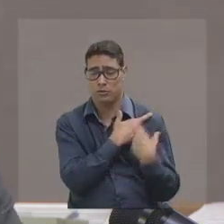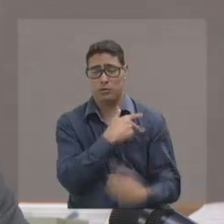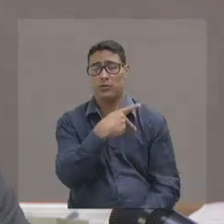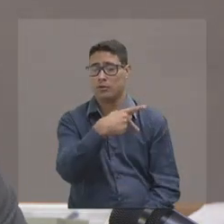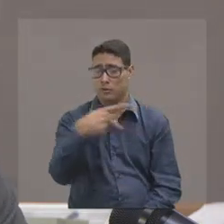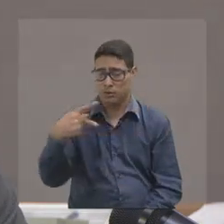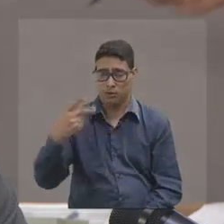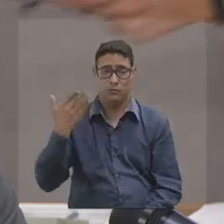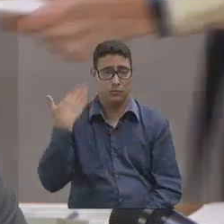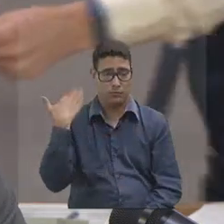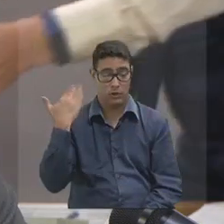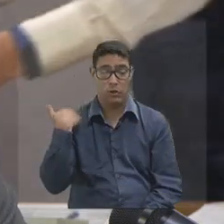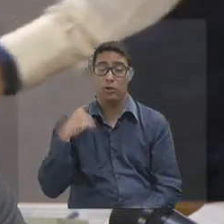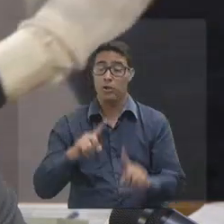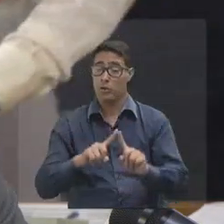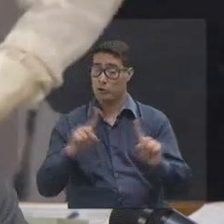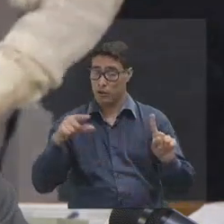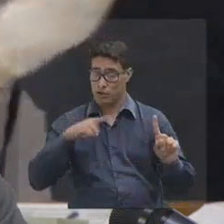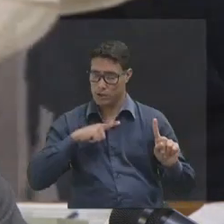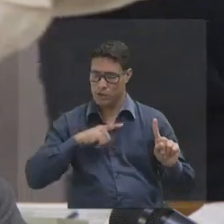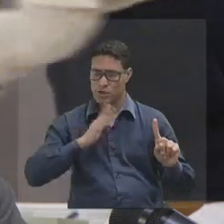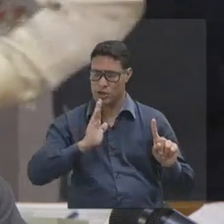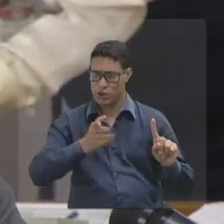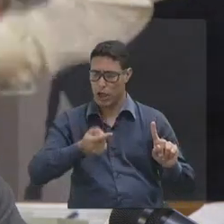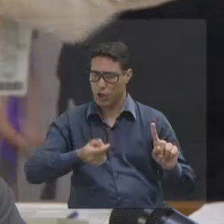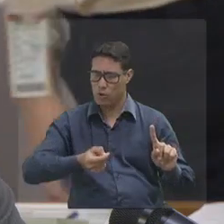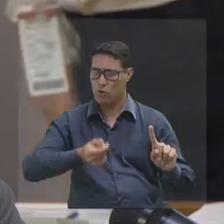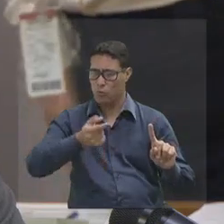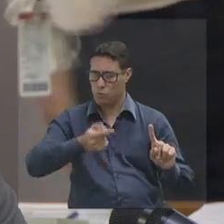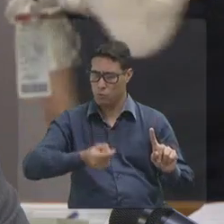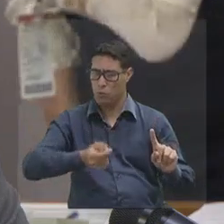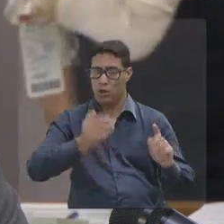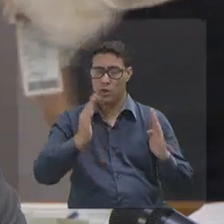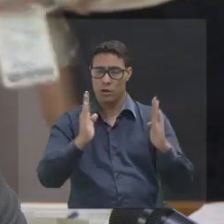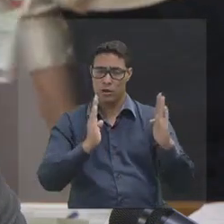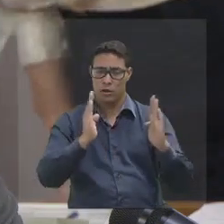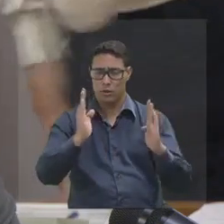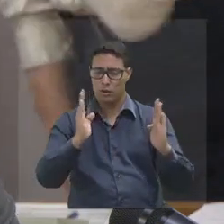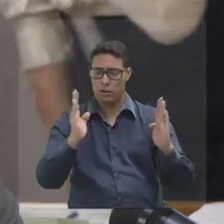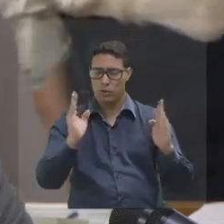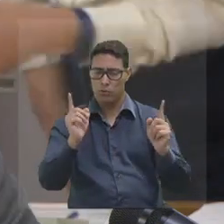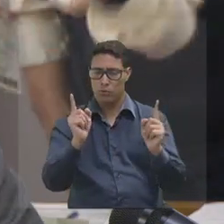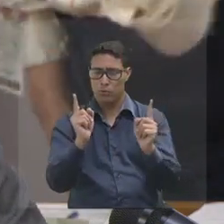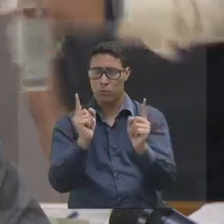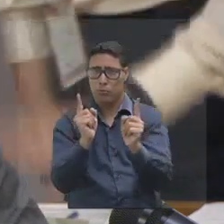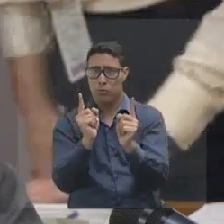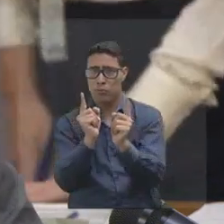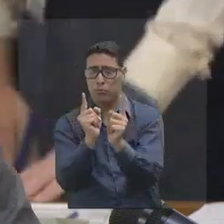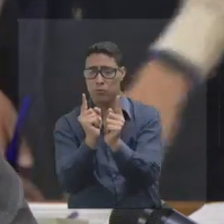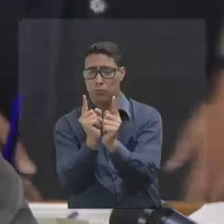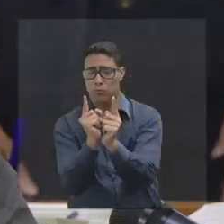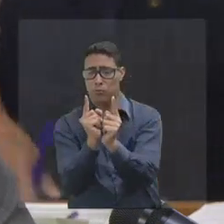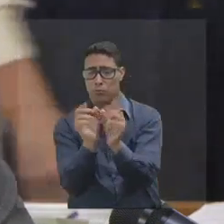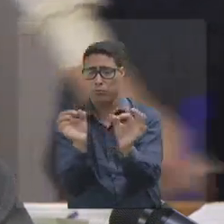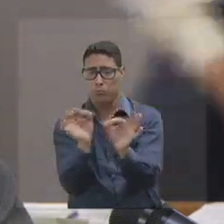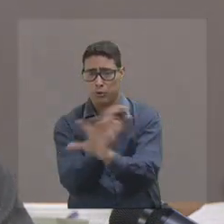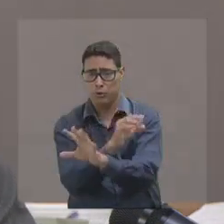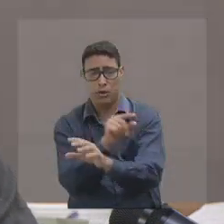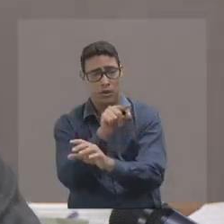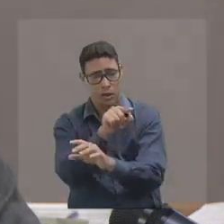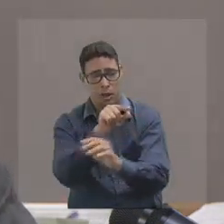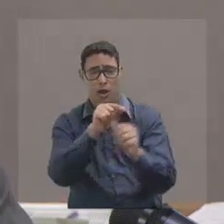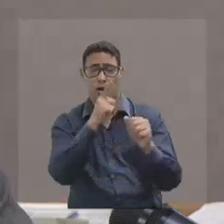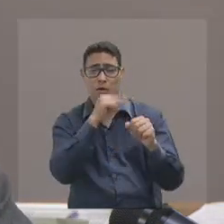nós estamos chegando aqui ao final do processo ao final do prazo para que haja desconsionamento